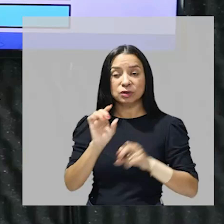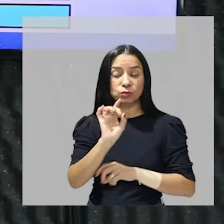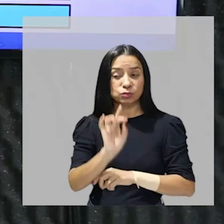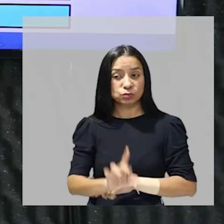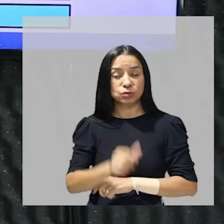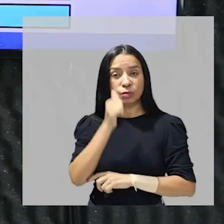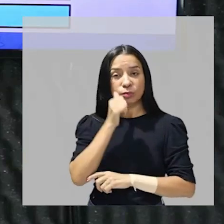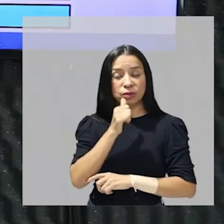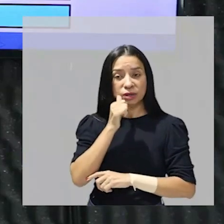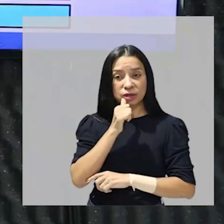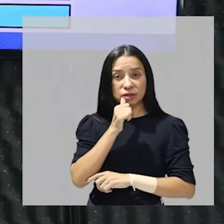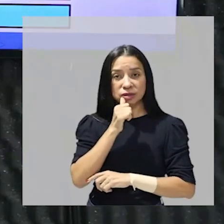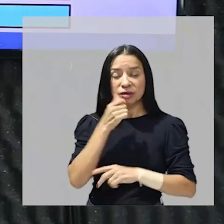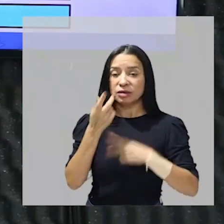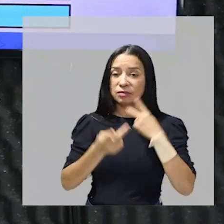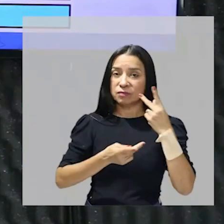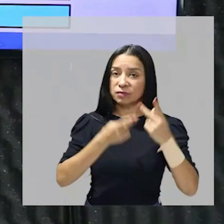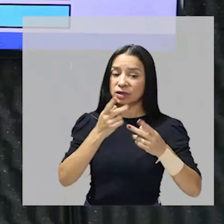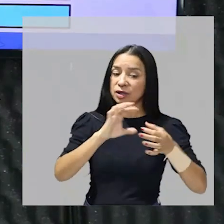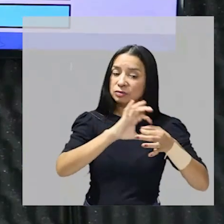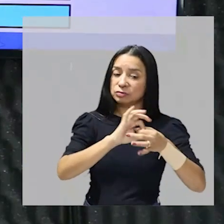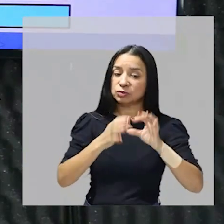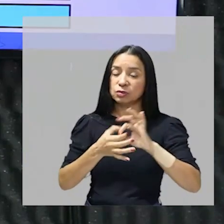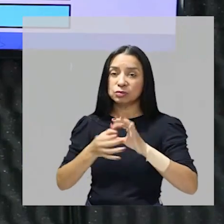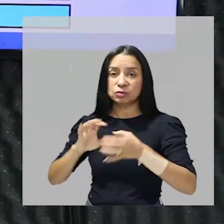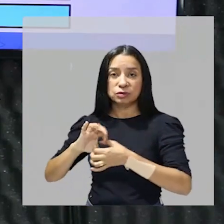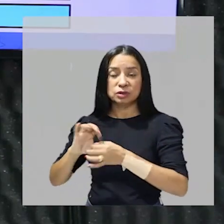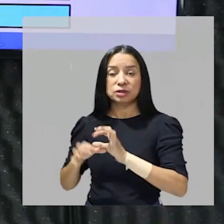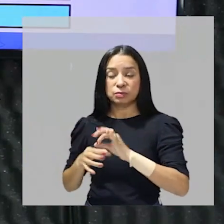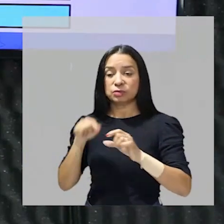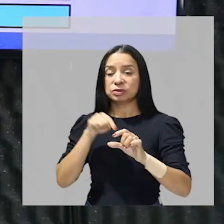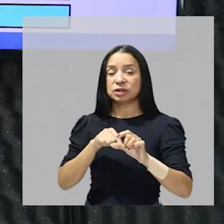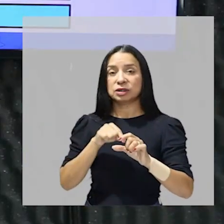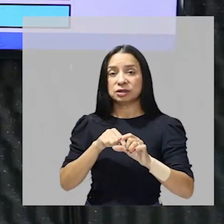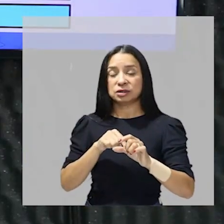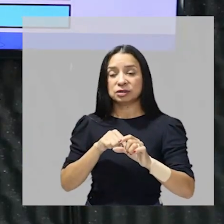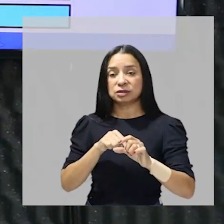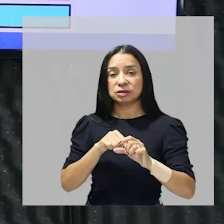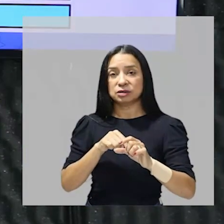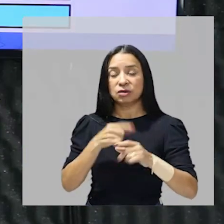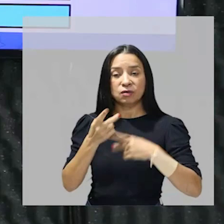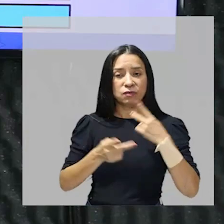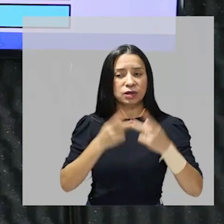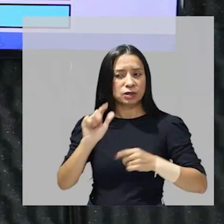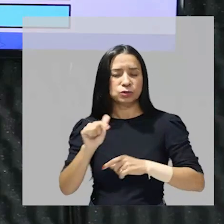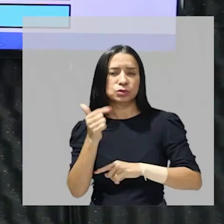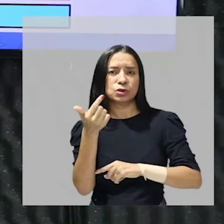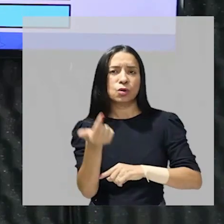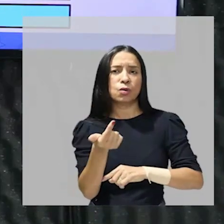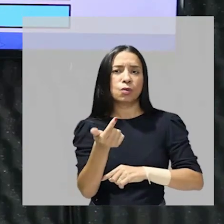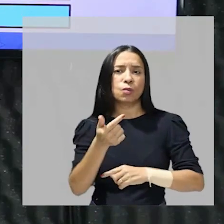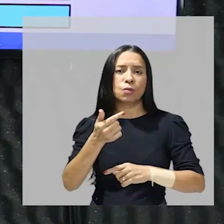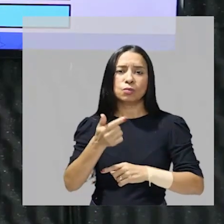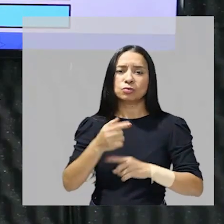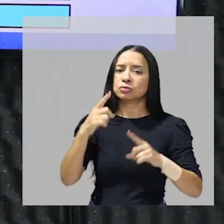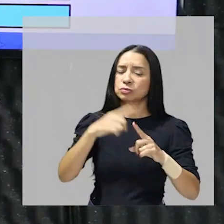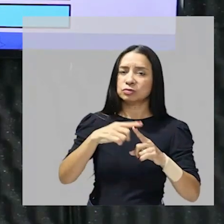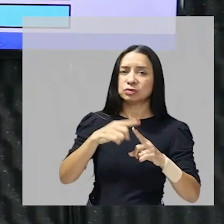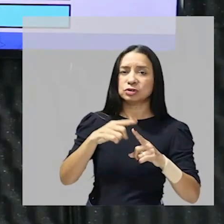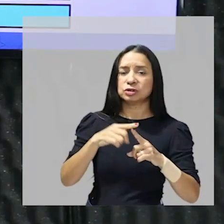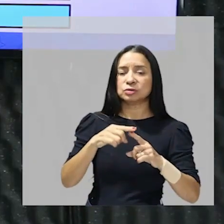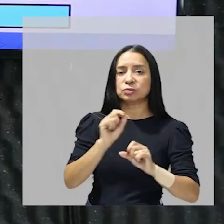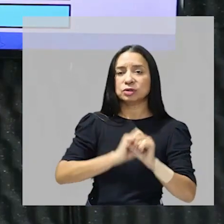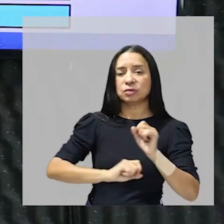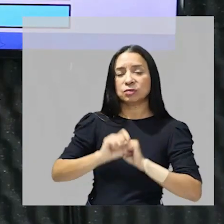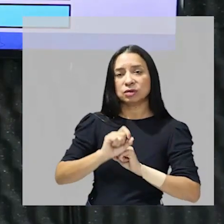Jogos Olímpicos, tanto a ginástica rítmica, vou falar agora também de outra modalidade, que no caso é o nado sincronizado,